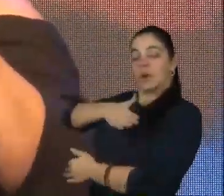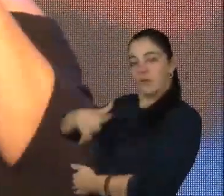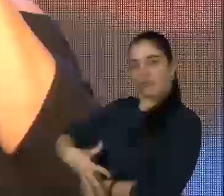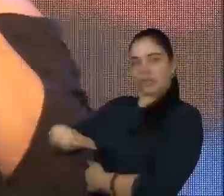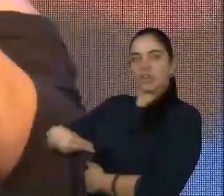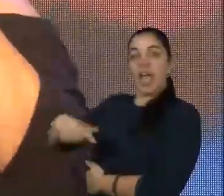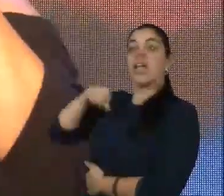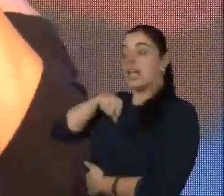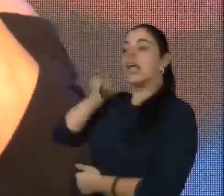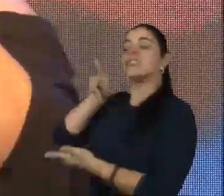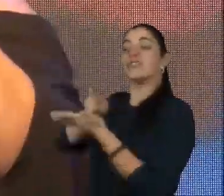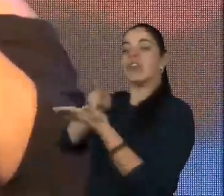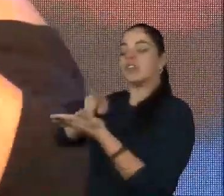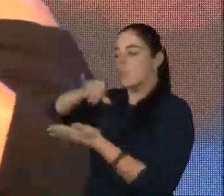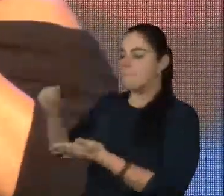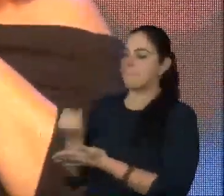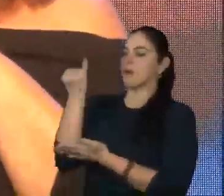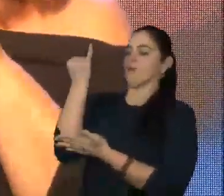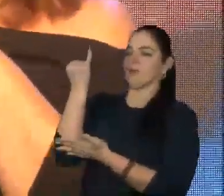filho e é isso que importa.